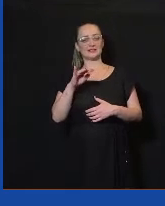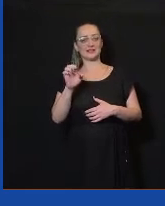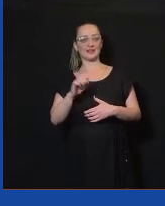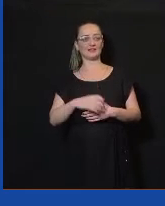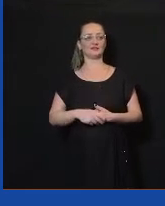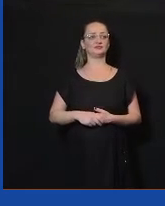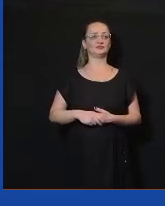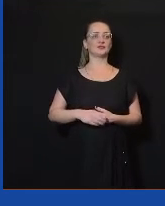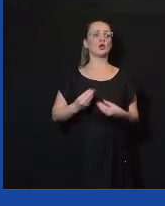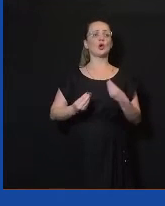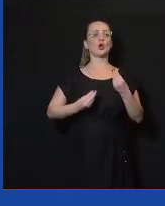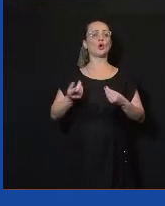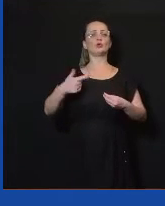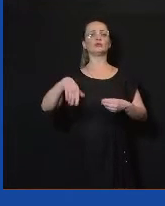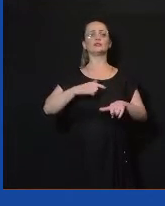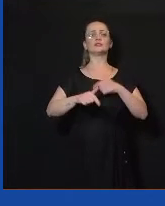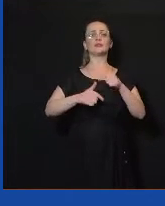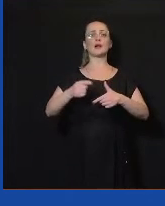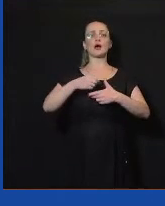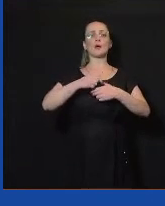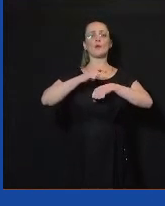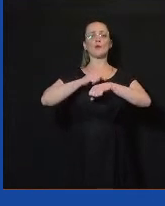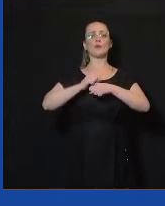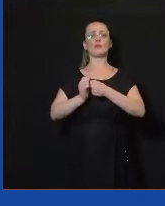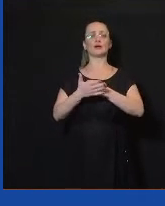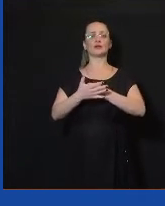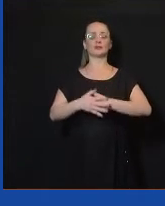vocês atuaram nessa pandemia?